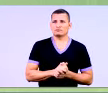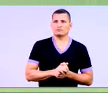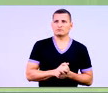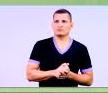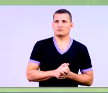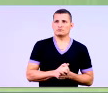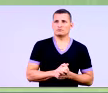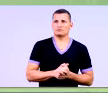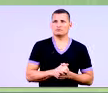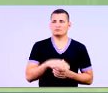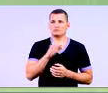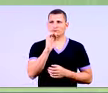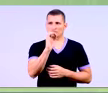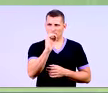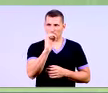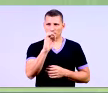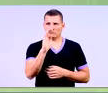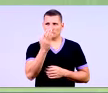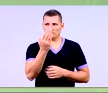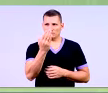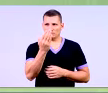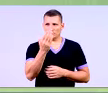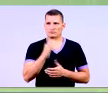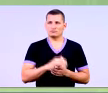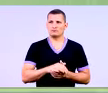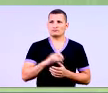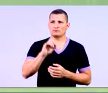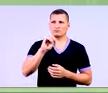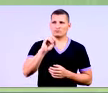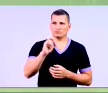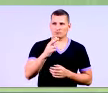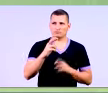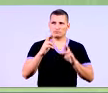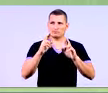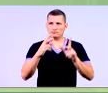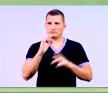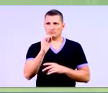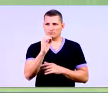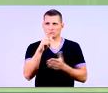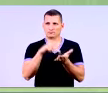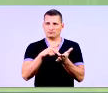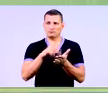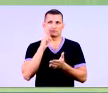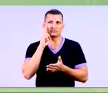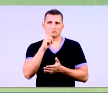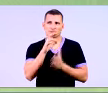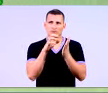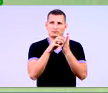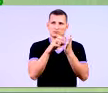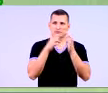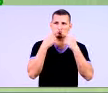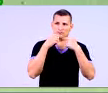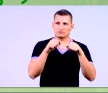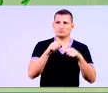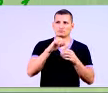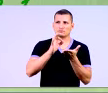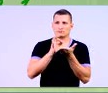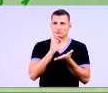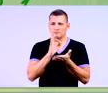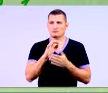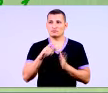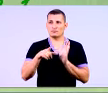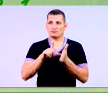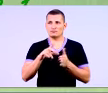falso ou diferente de zero para verdadeiro olha a característica da linguagem java nós tínhamos visto 0 e 1